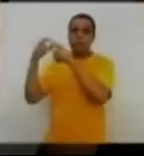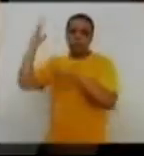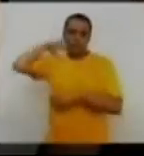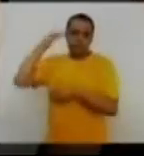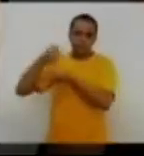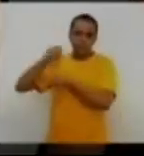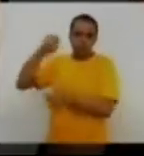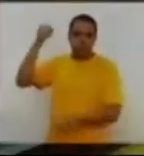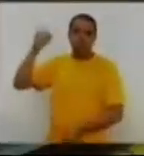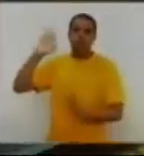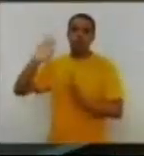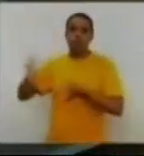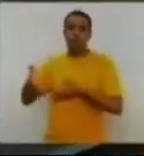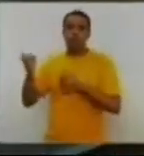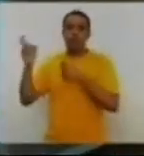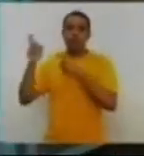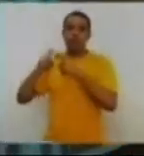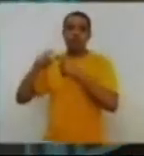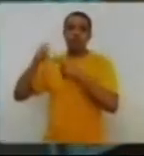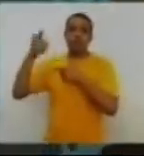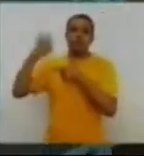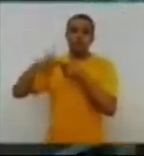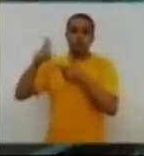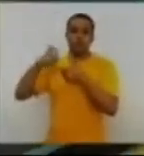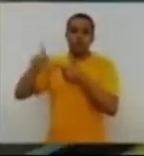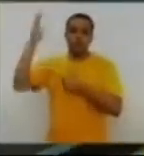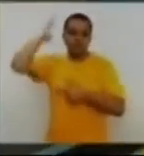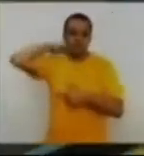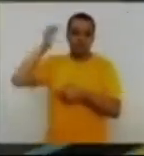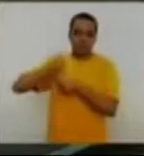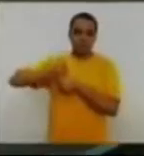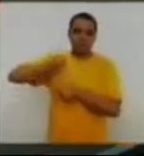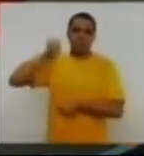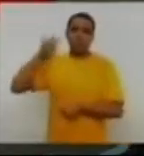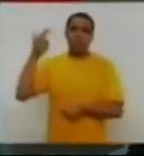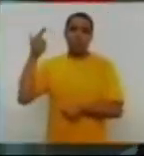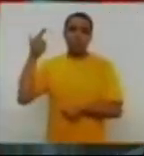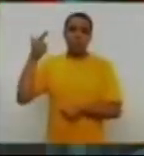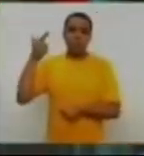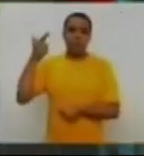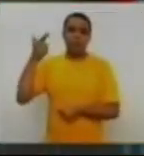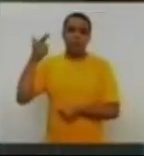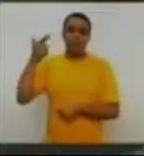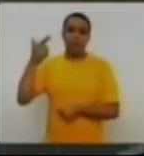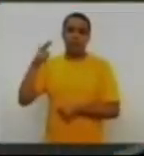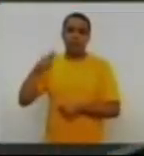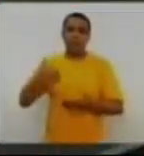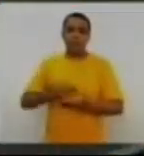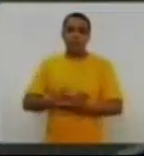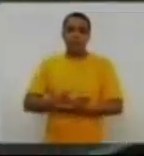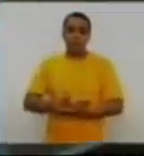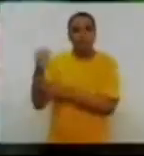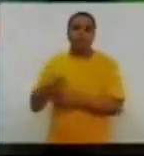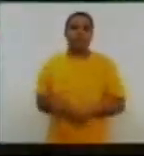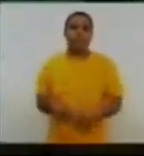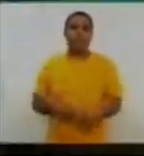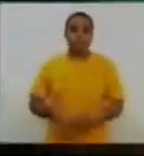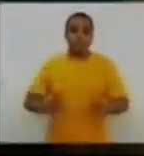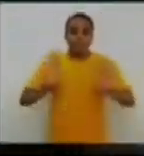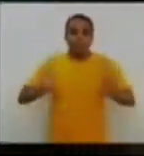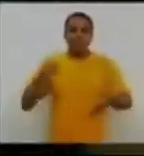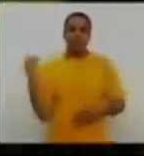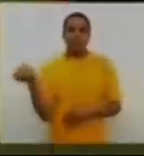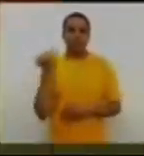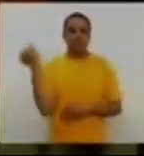no urologista, porque ele, pela uma formação da coluna, ele não sente nada da cintura para baixo. Mas